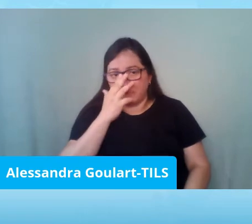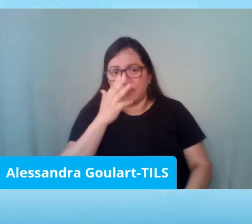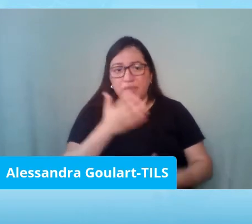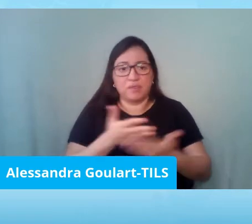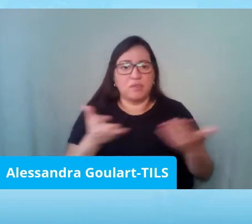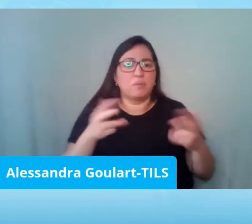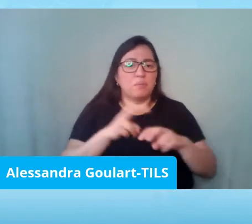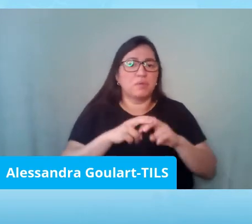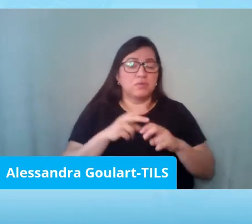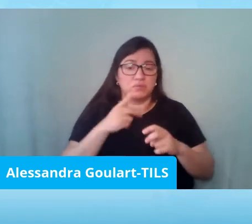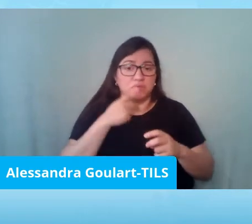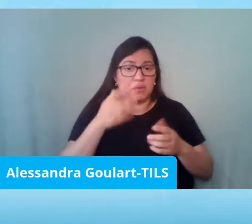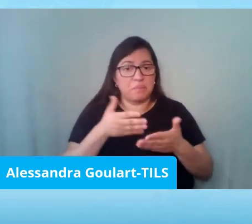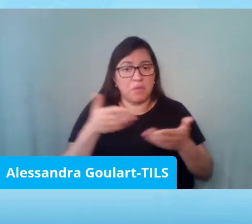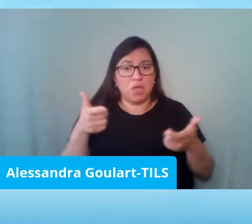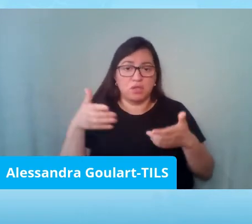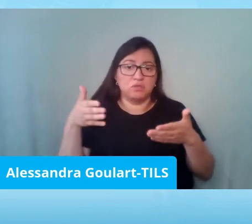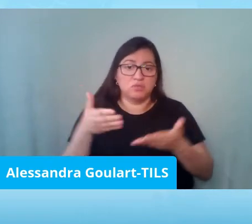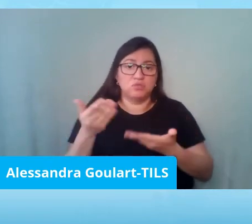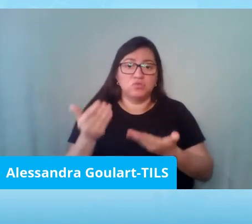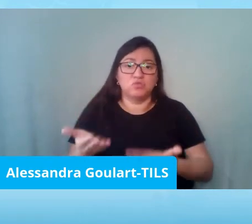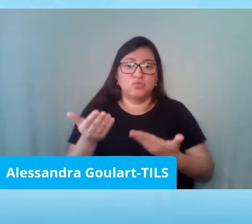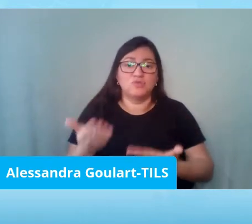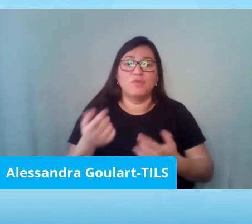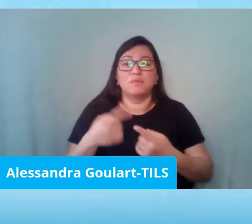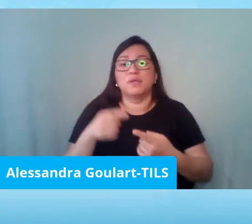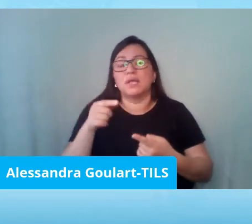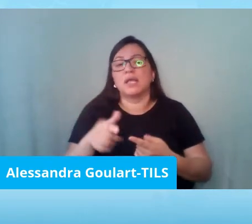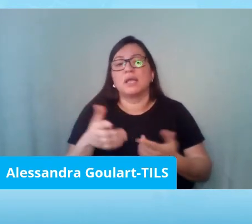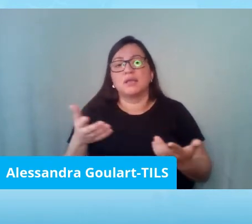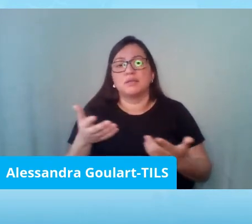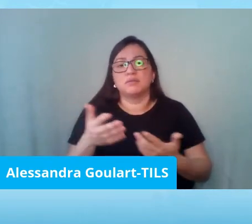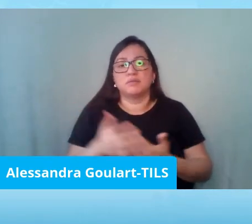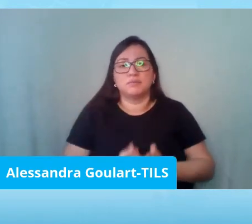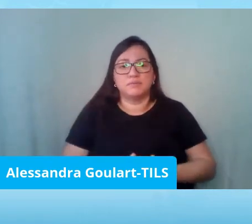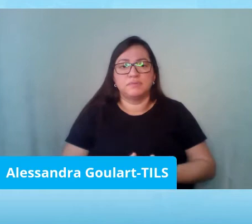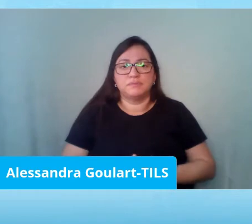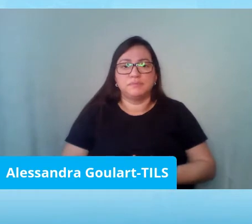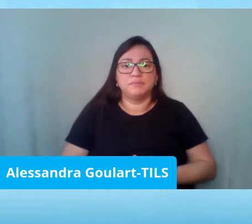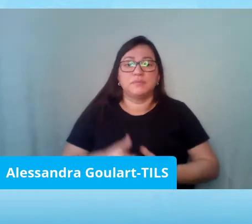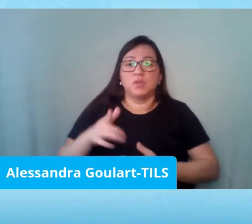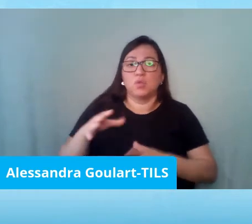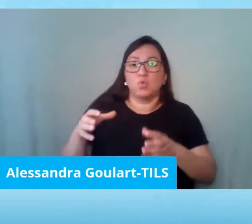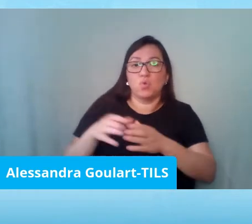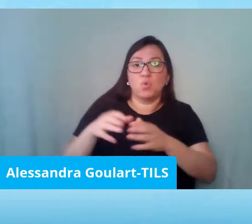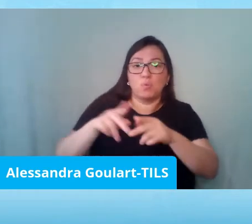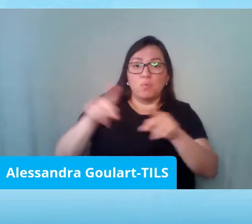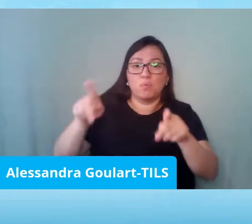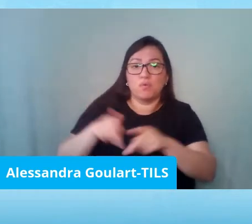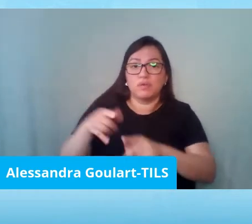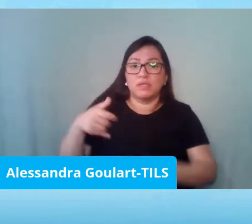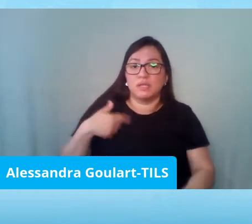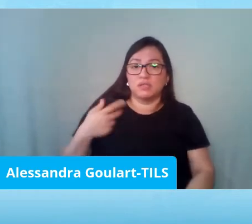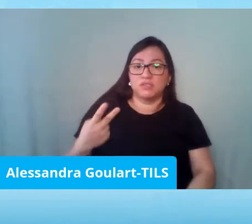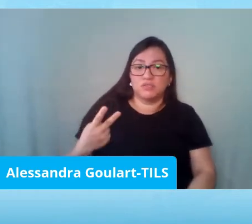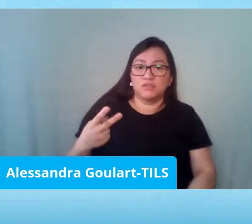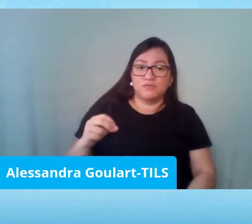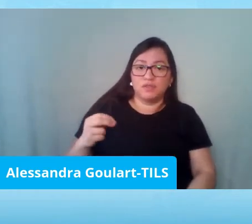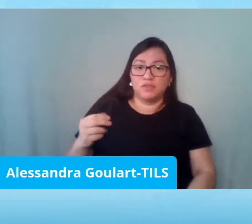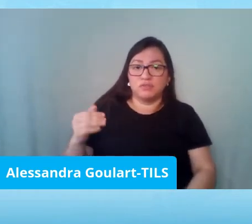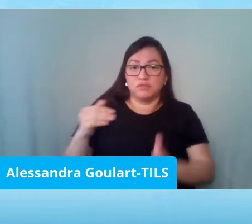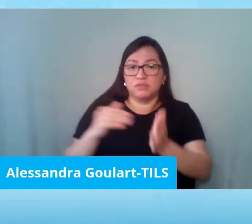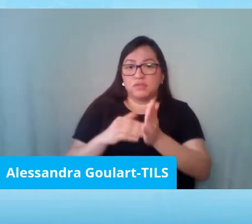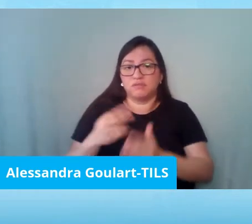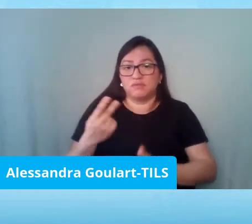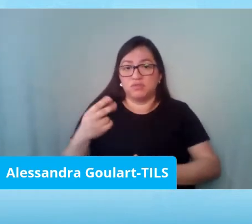porque a gente está falando do acesso, né? Quando a gente está falando dessa população que está entre os 20 e 29 anos, elas